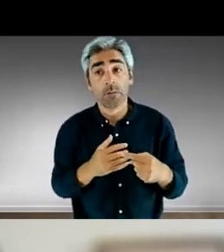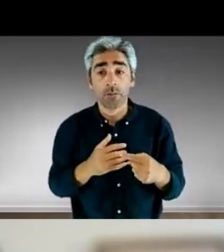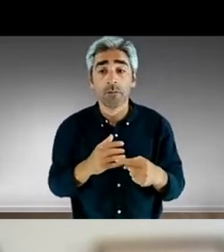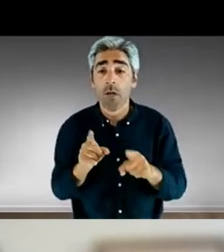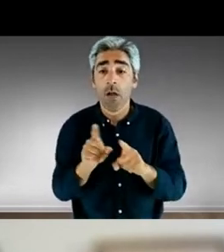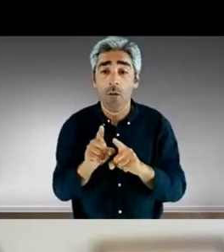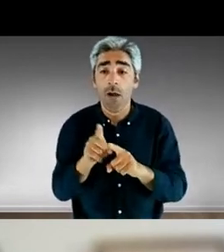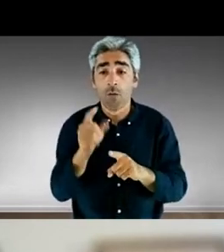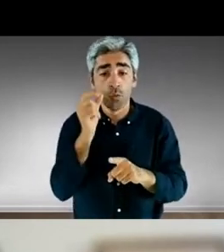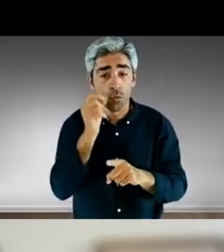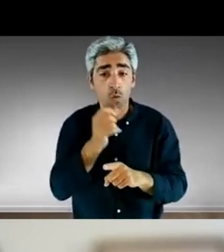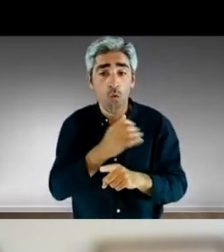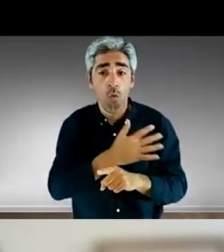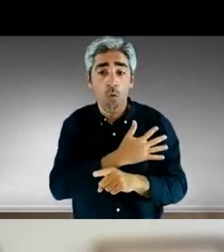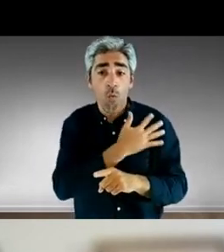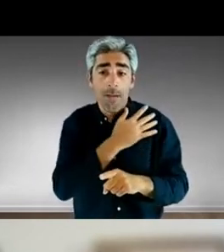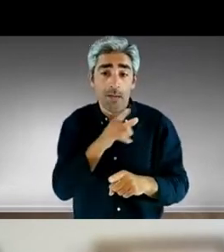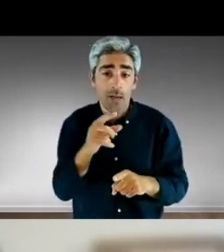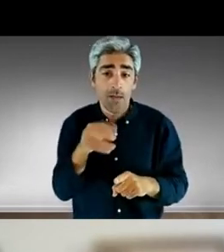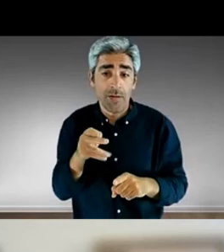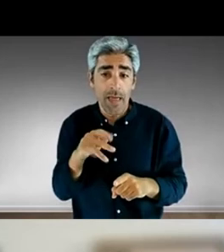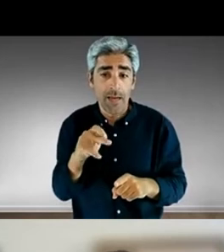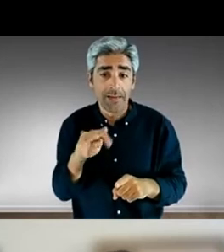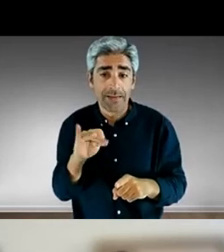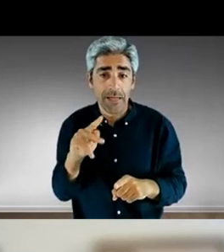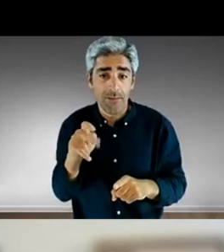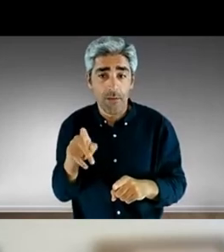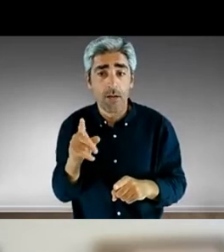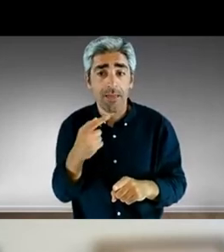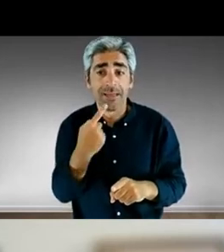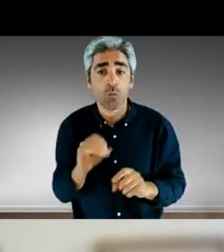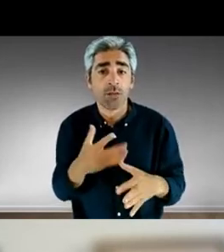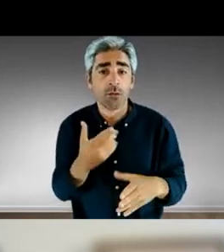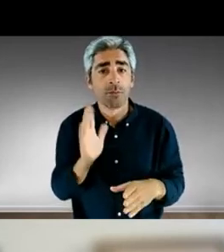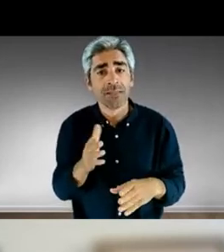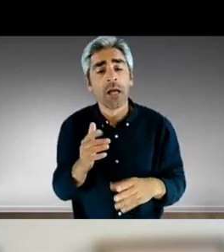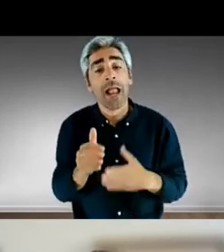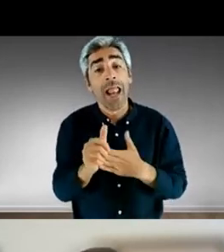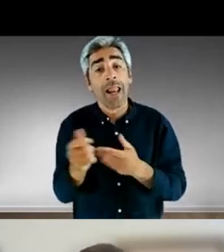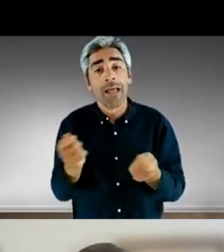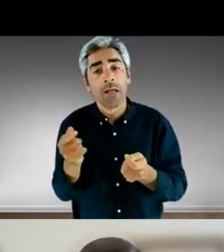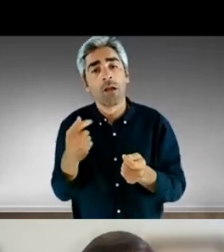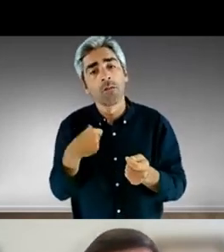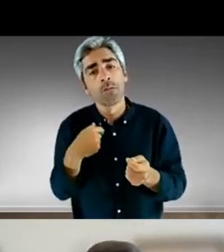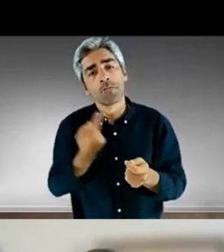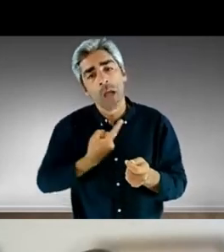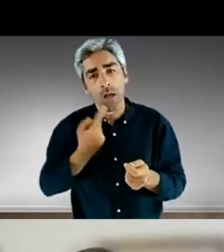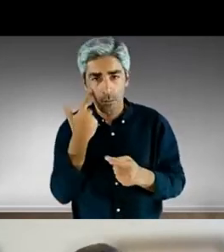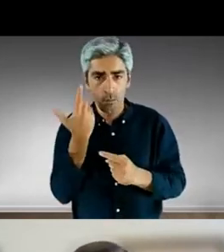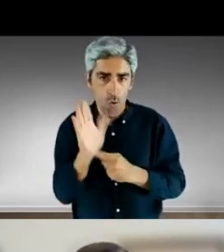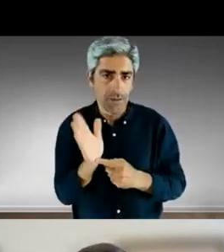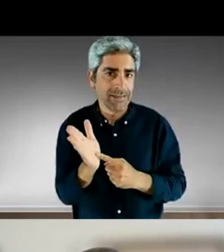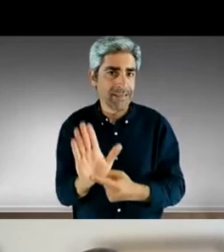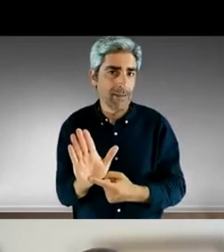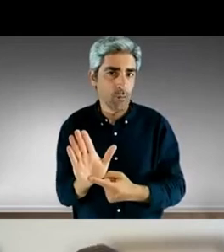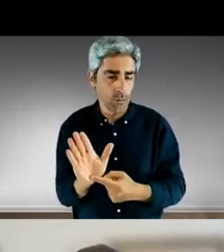Pereira Silva disse no início. O liderar, por exemplo, eu não posso pedir. Por exemplo, num caso em concreto, eu não posso